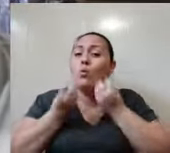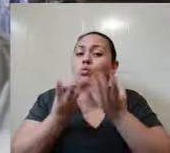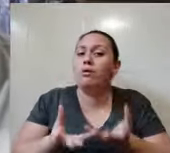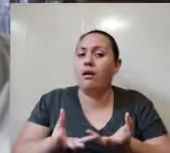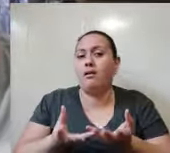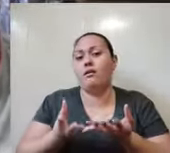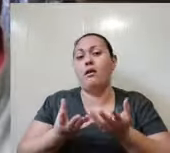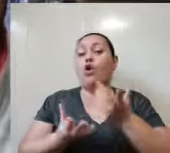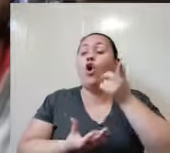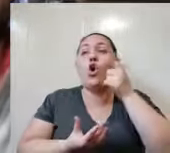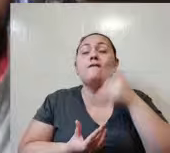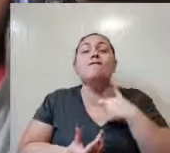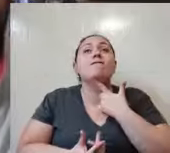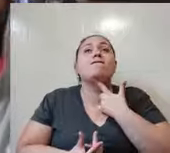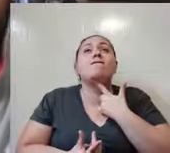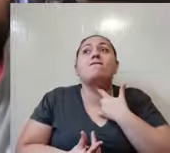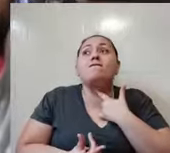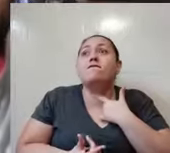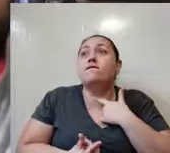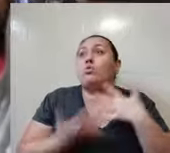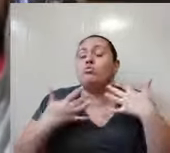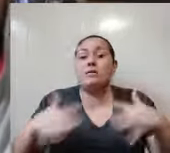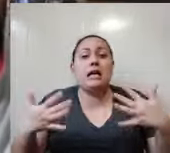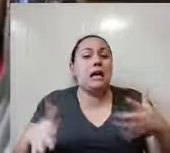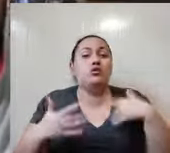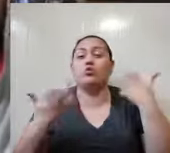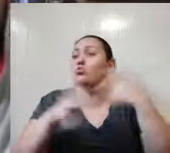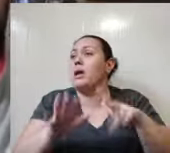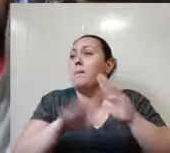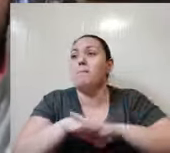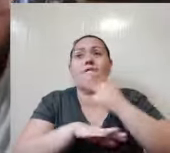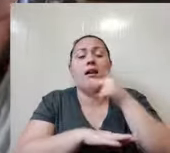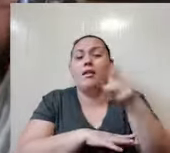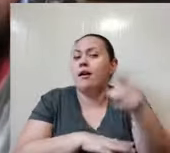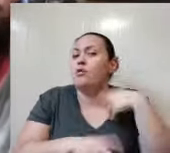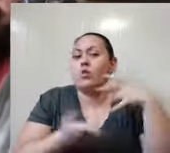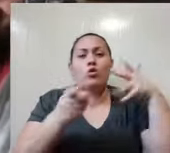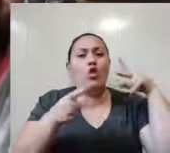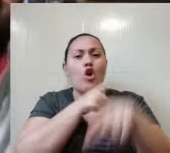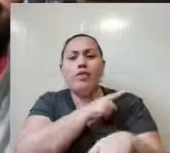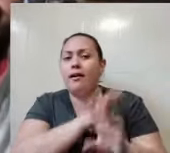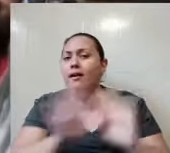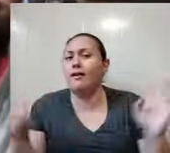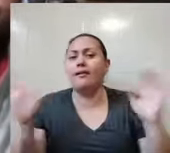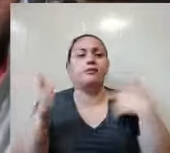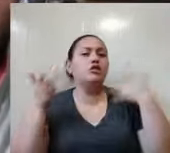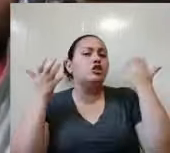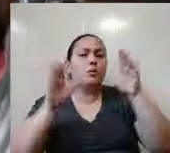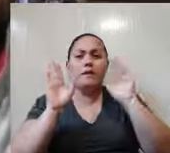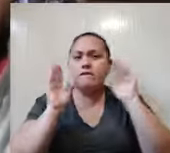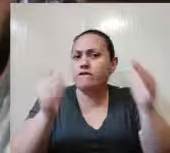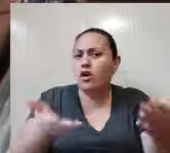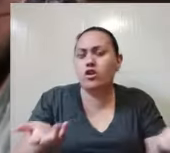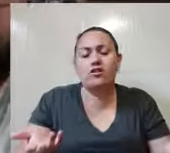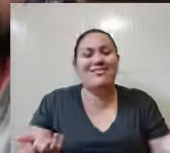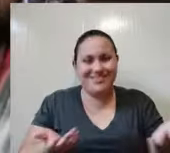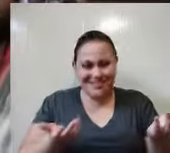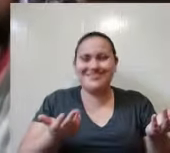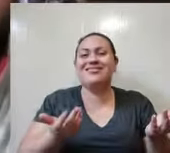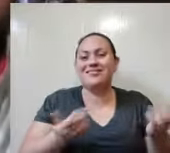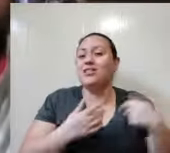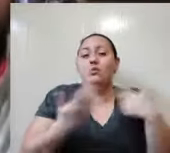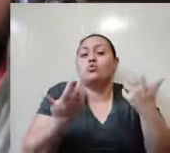isso. Que vontade de, né? Nunca mais falar com essa pessoa, que vontade de não precisar dar a atenção que eu dou, que vontade